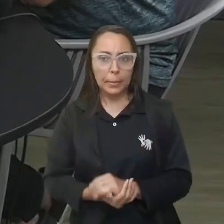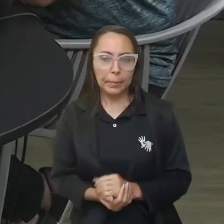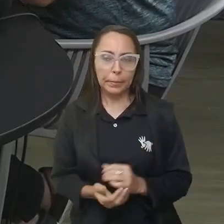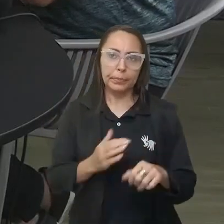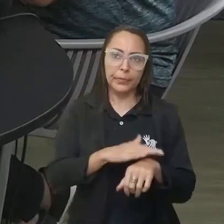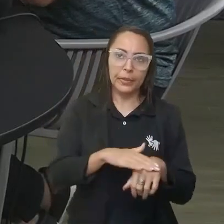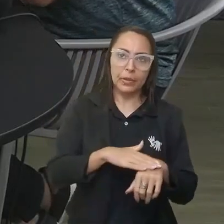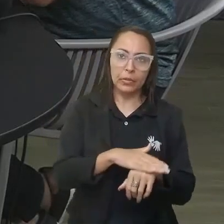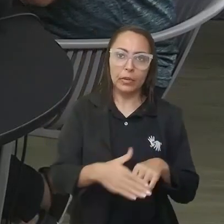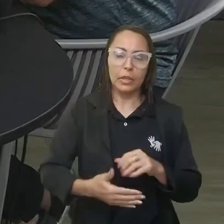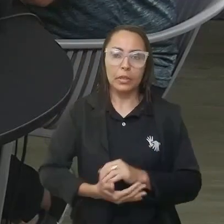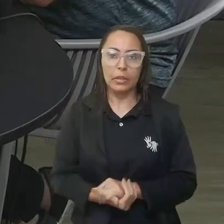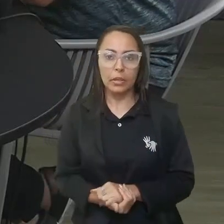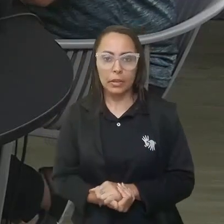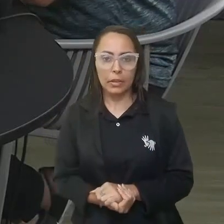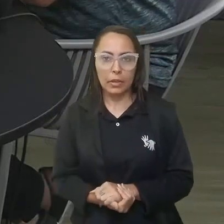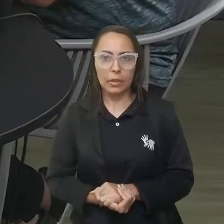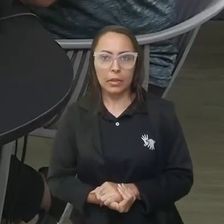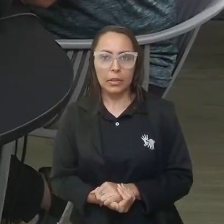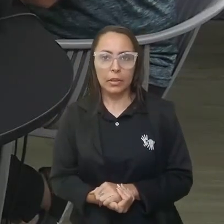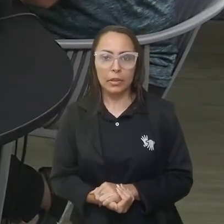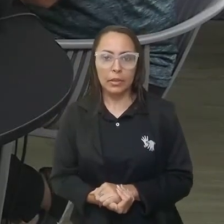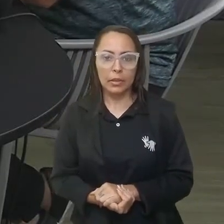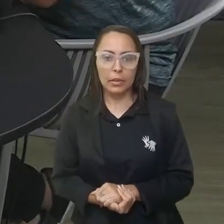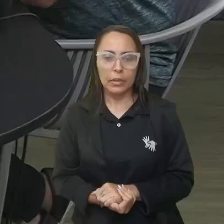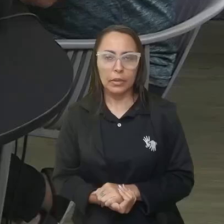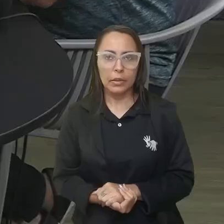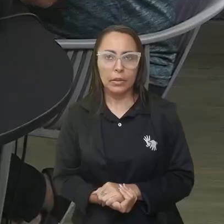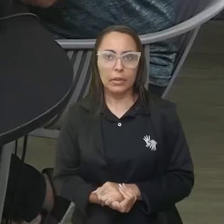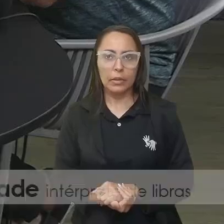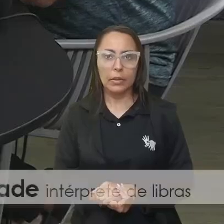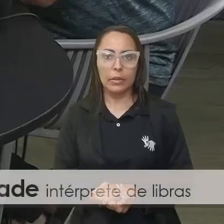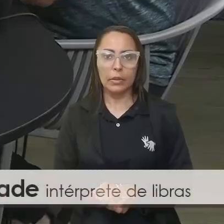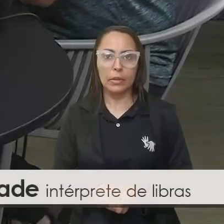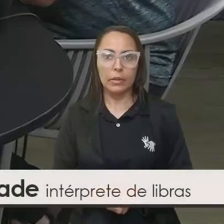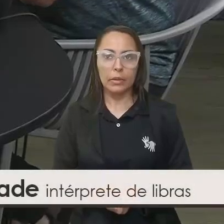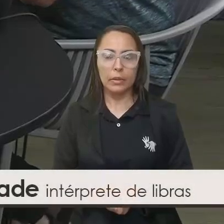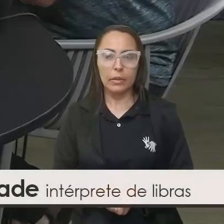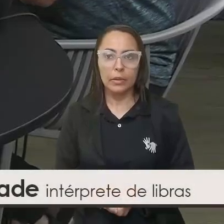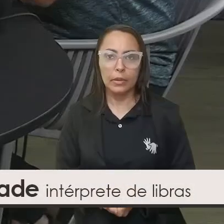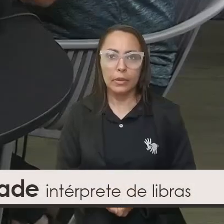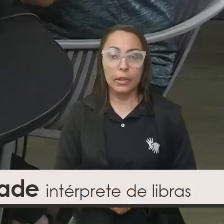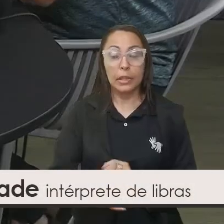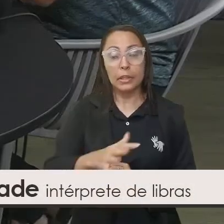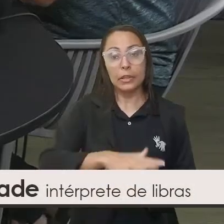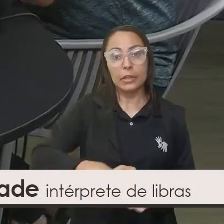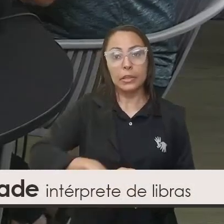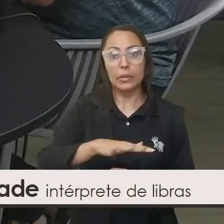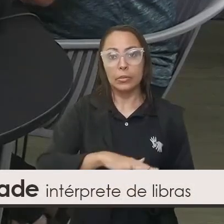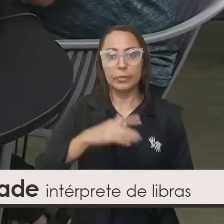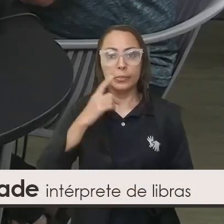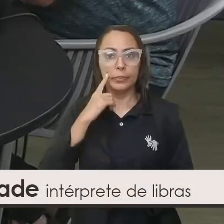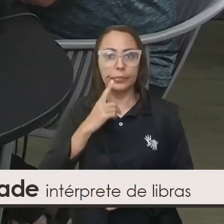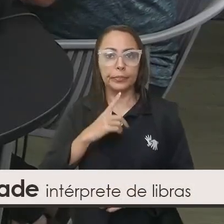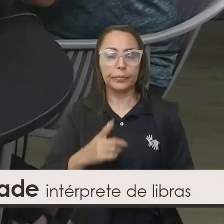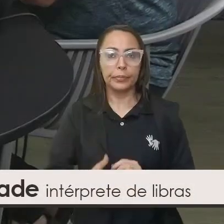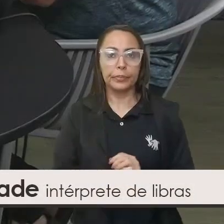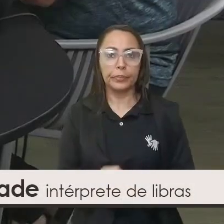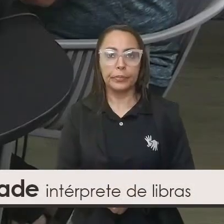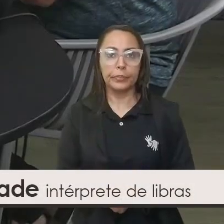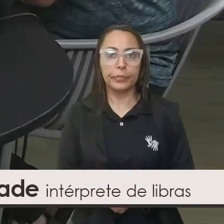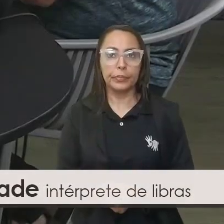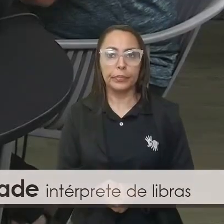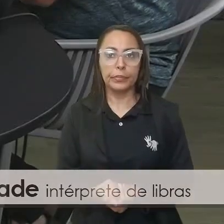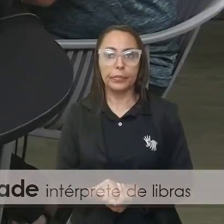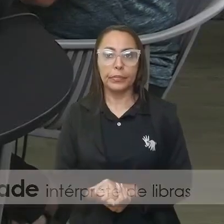conversa sobre essa temática. Grande desafio, viu? Do cais ao sertão é distante. Aline, o que